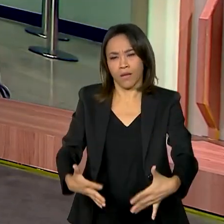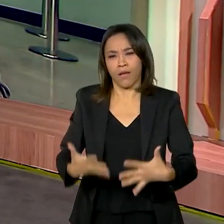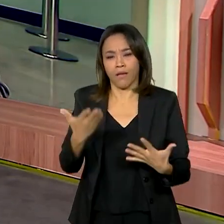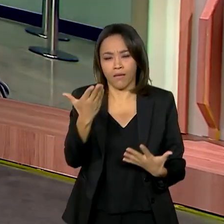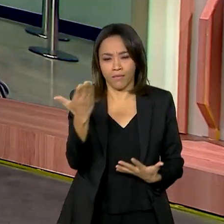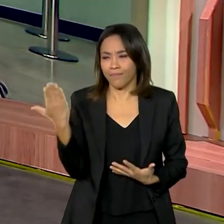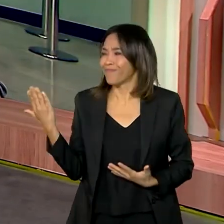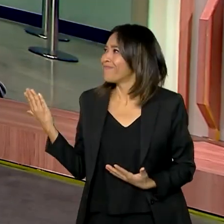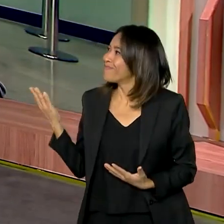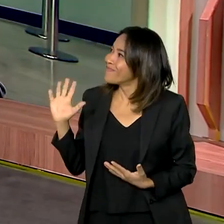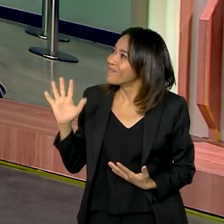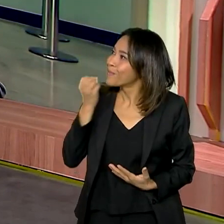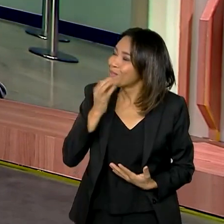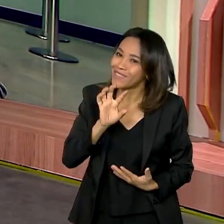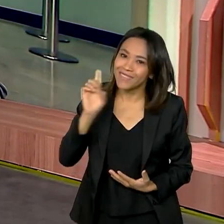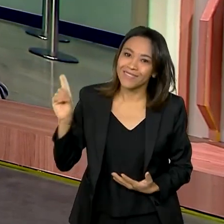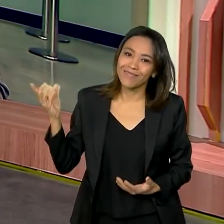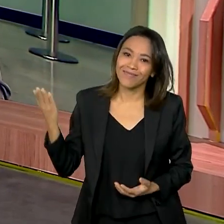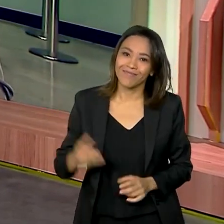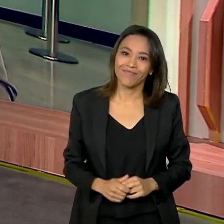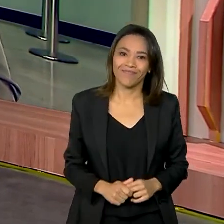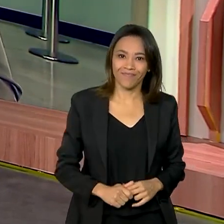para a gente. Márcia, bom dia.